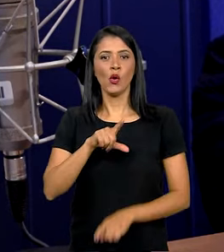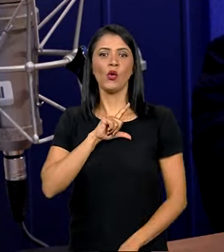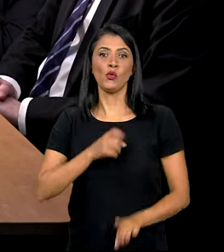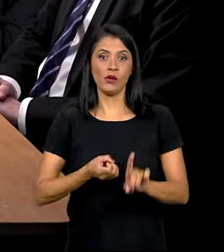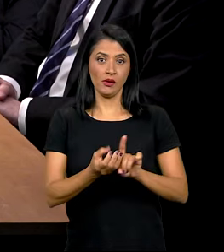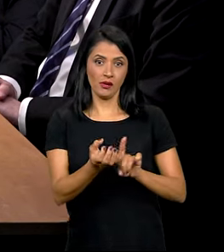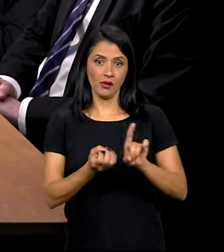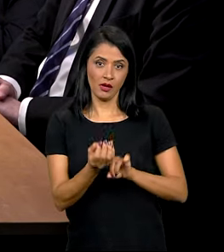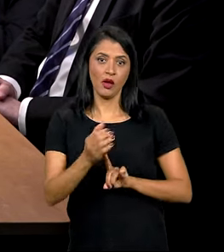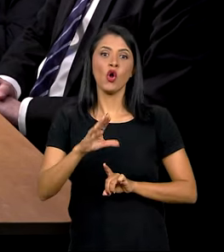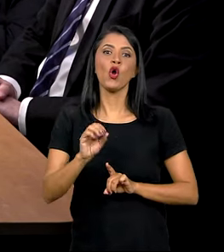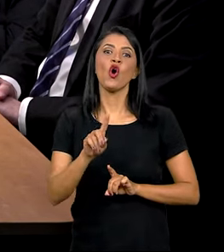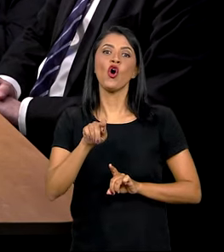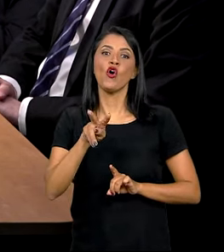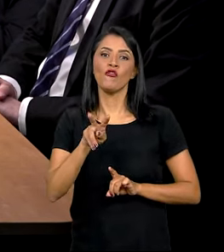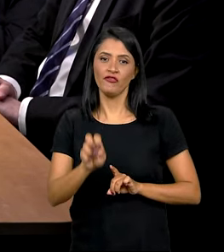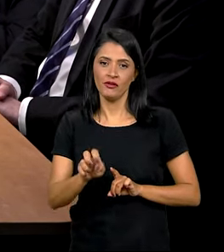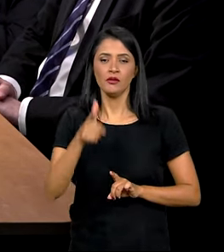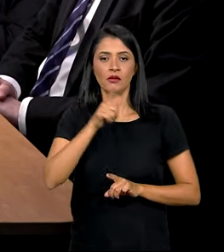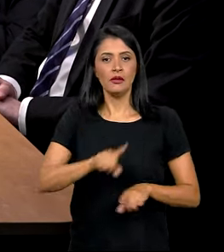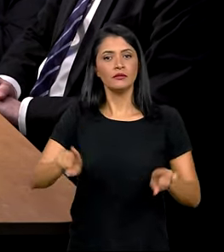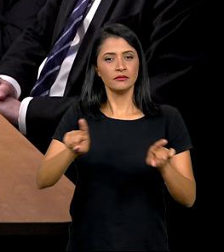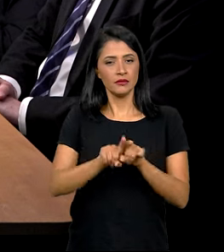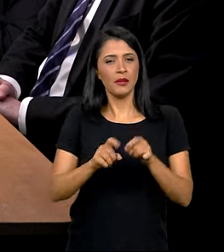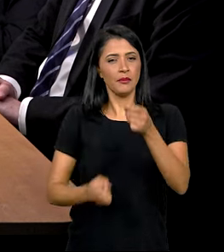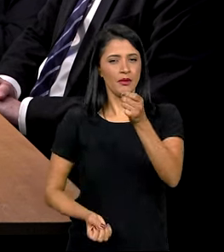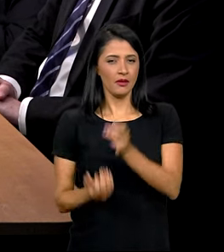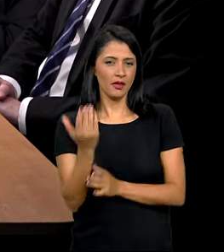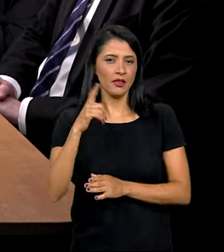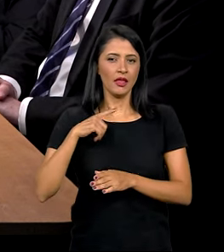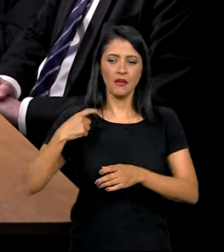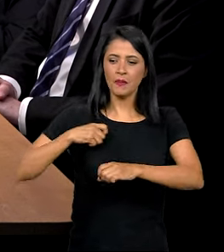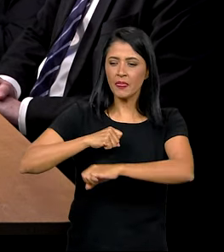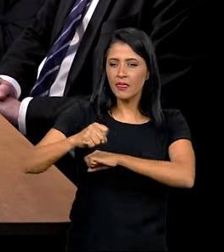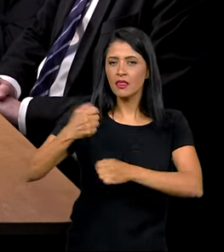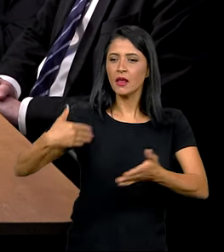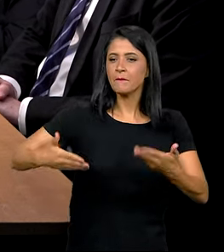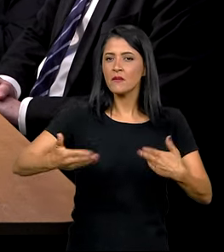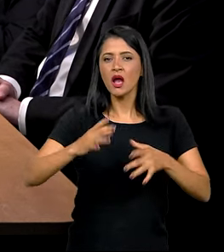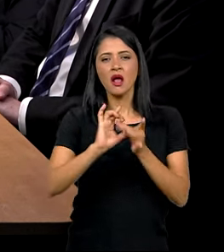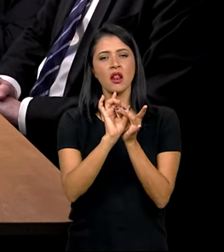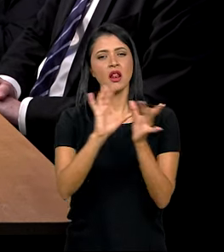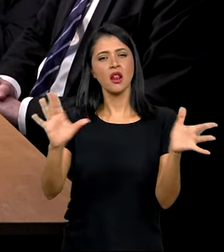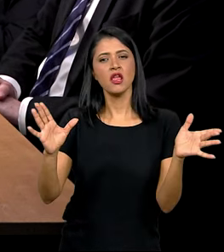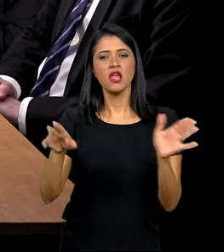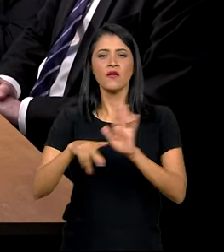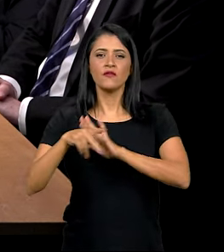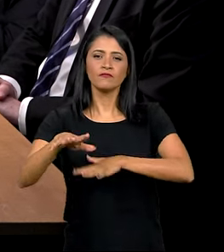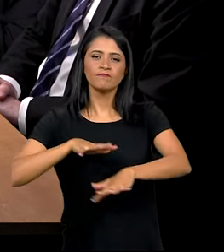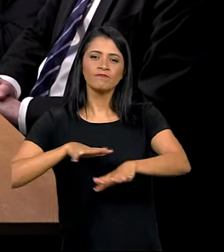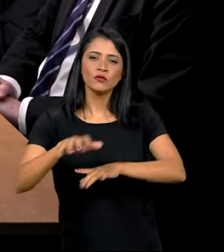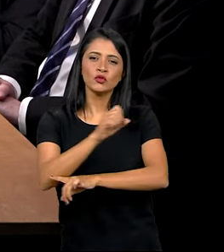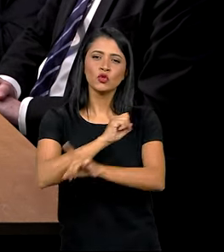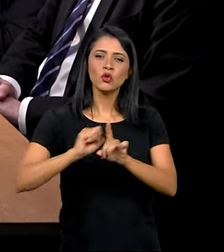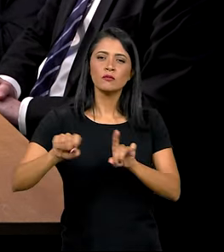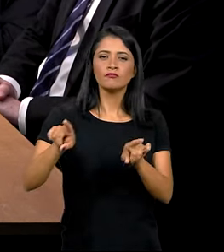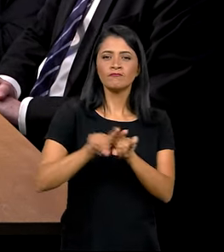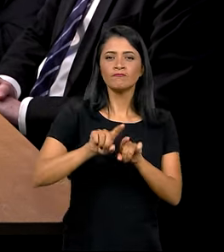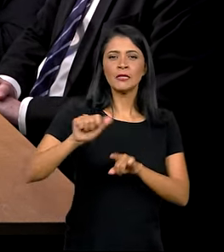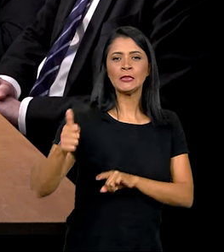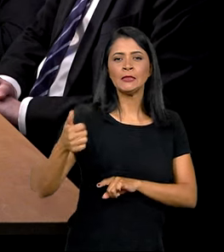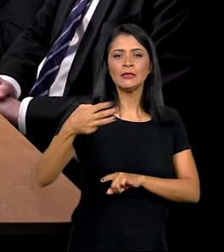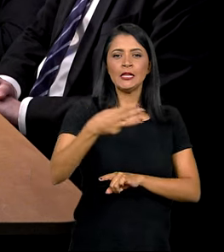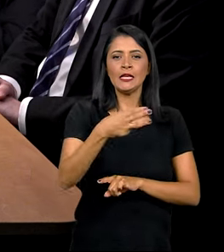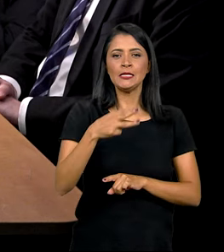gov o G20 social é formado por debates livres e abertos pela sociedade de movimentos sociais e também por